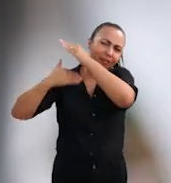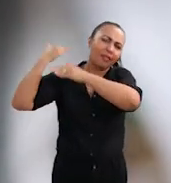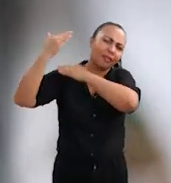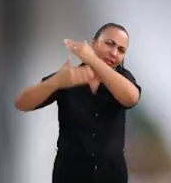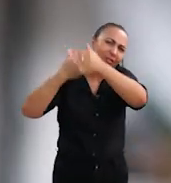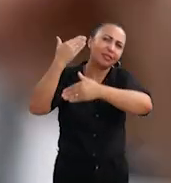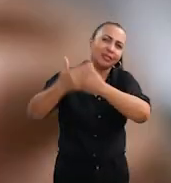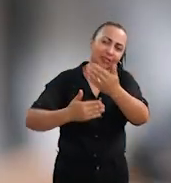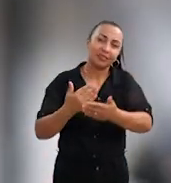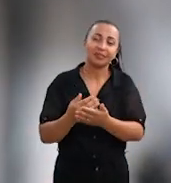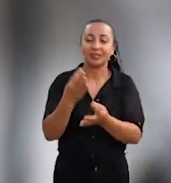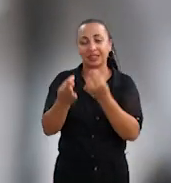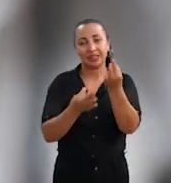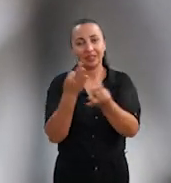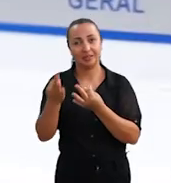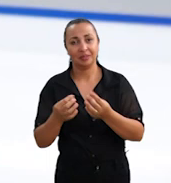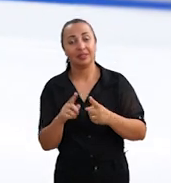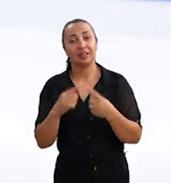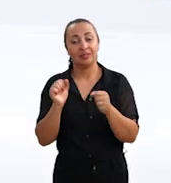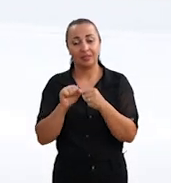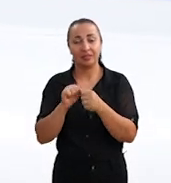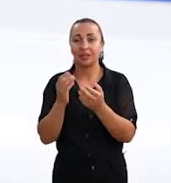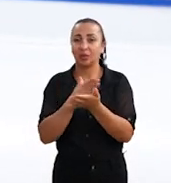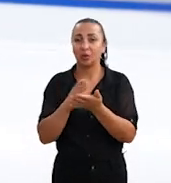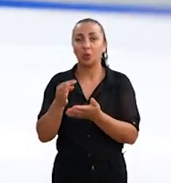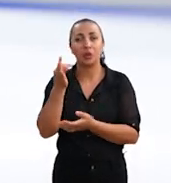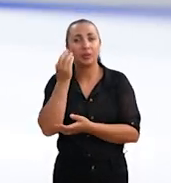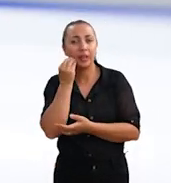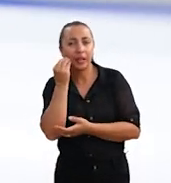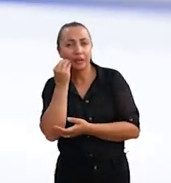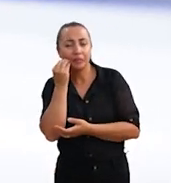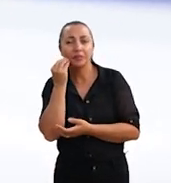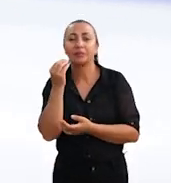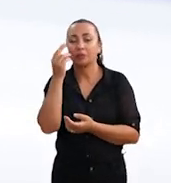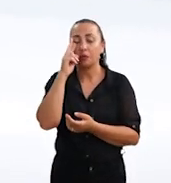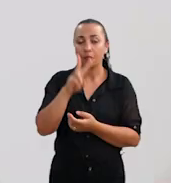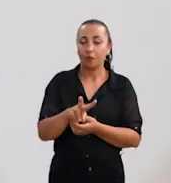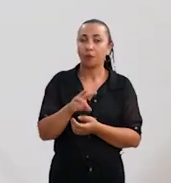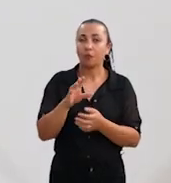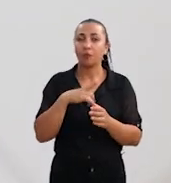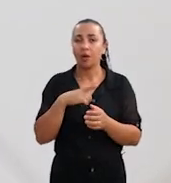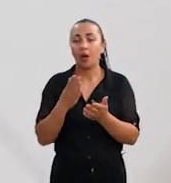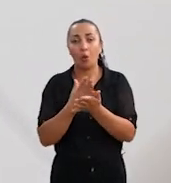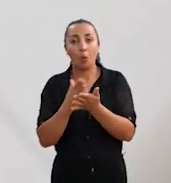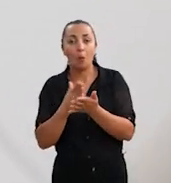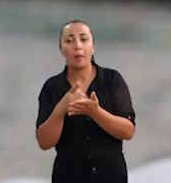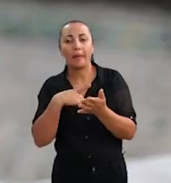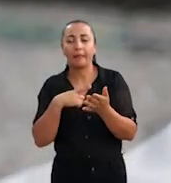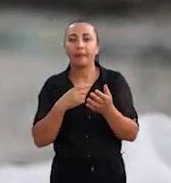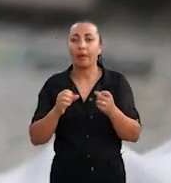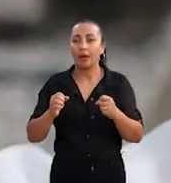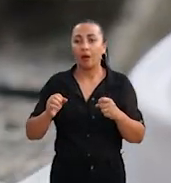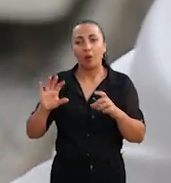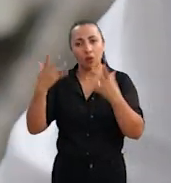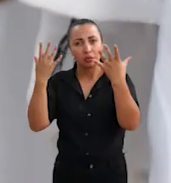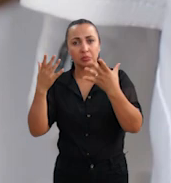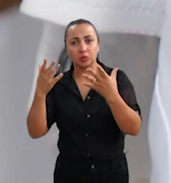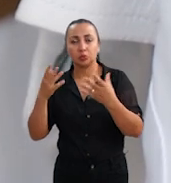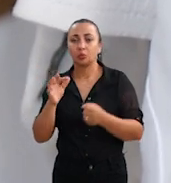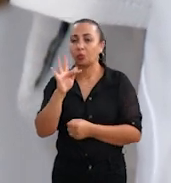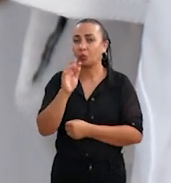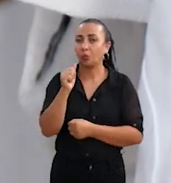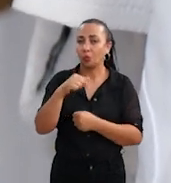drogas alternativas para o tratamento. E fazendo alguns testes, nós vimos que alguns derivados em midazólico, eles tinham efeito em